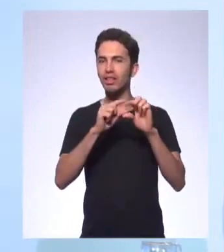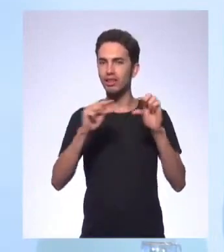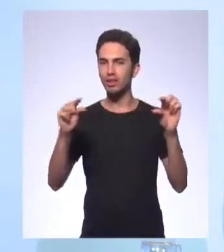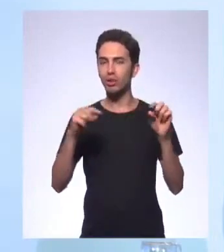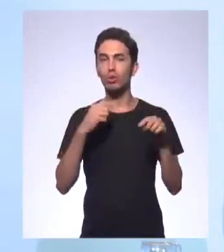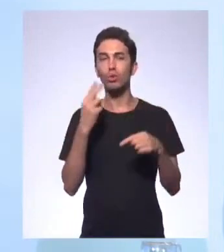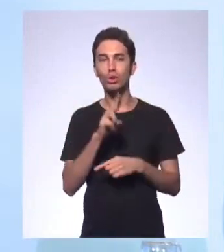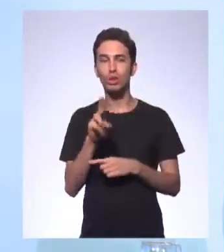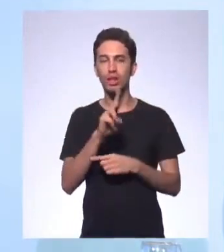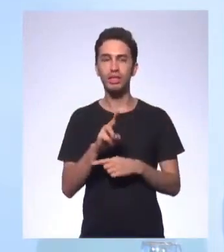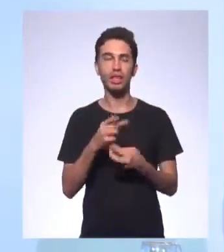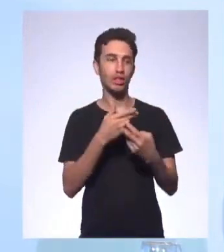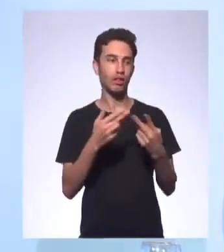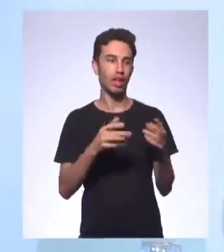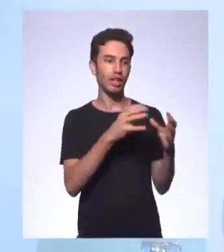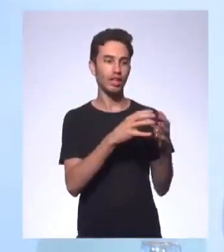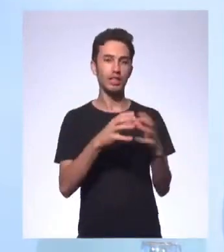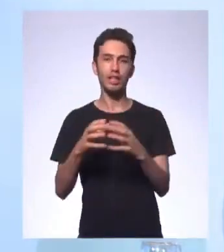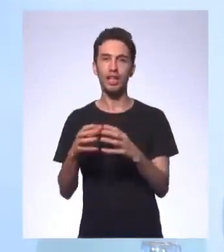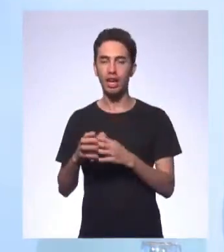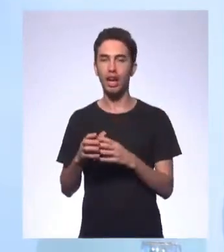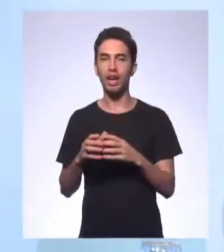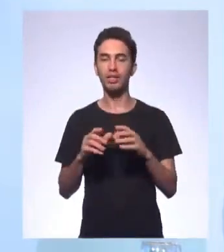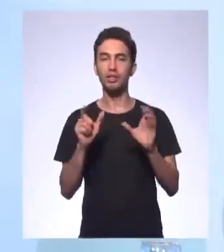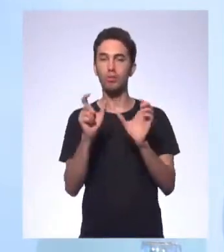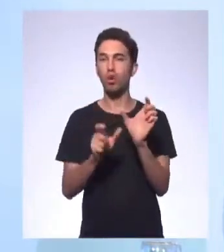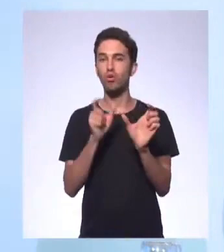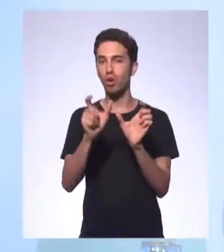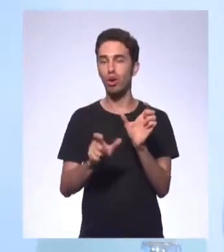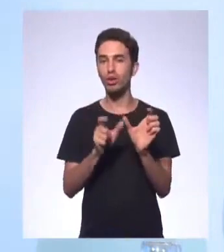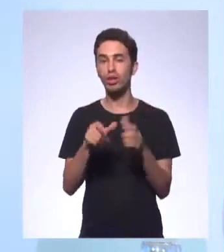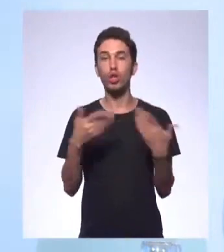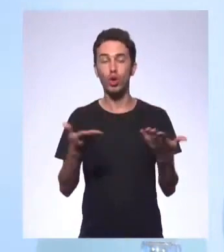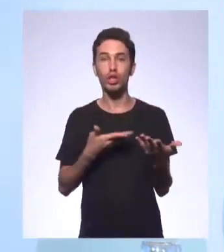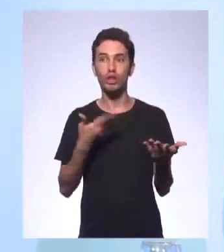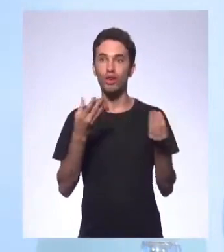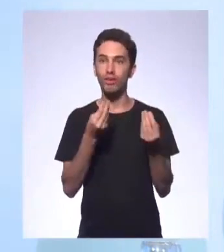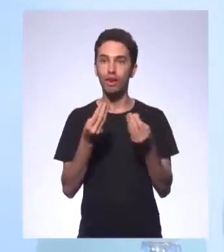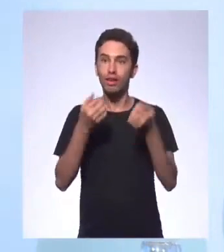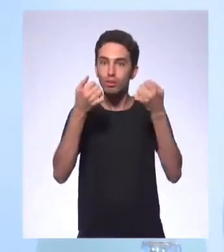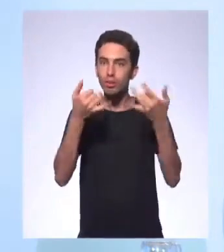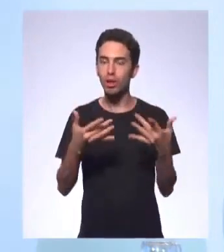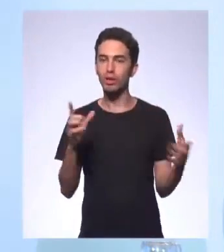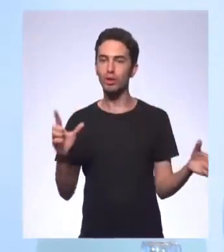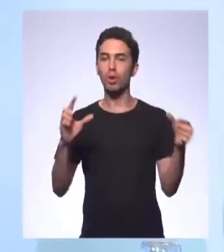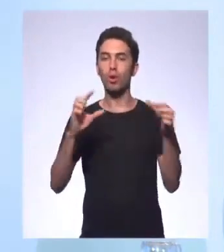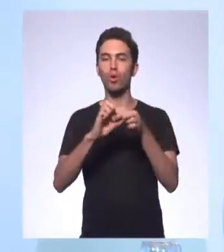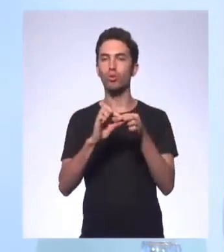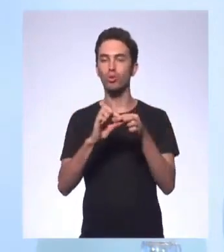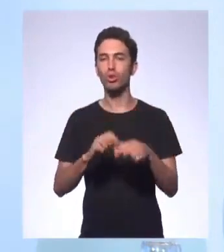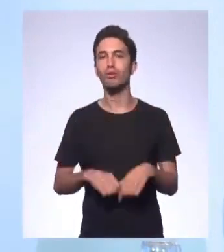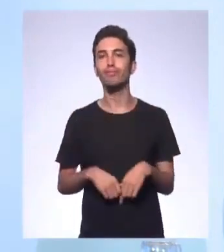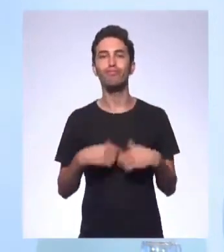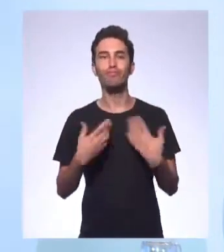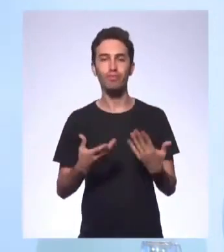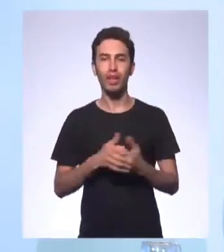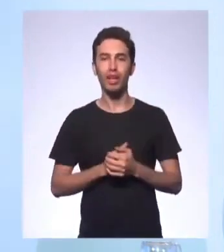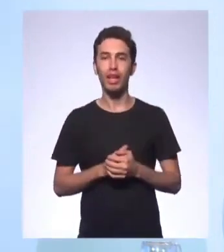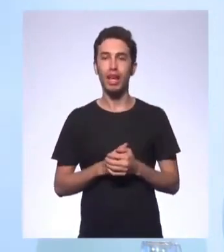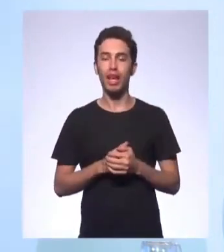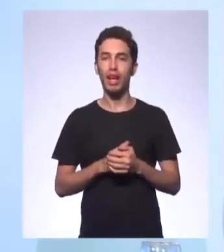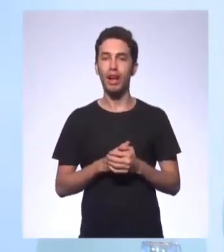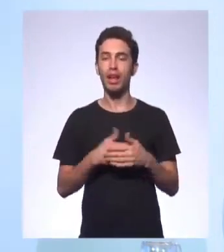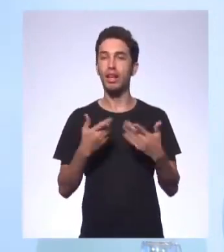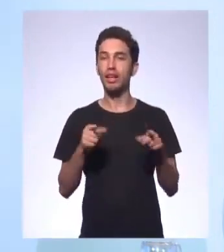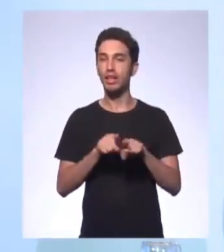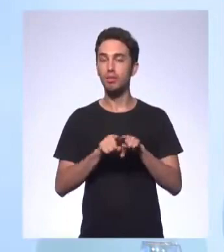classes morfológicas. E a gente vai falar bastante hoje de conjunção, tá? A palavra-chave hoje da aula aí é conjunção